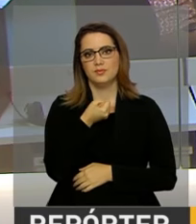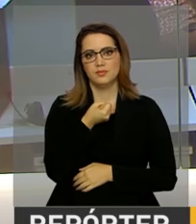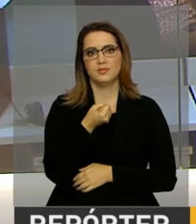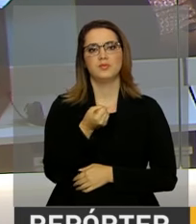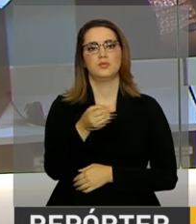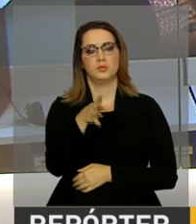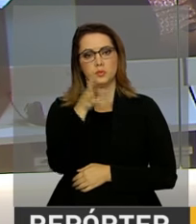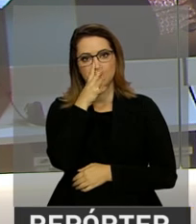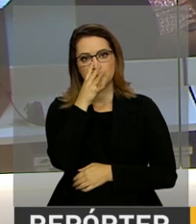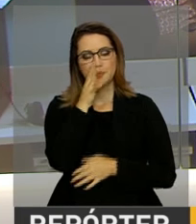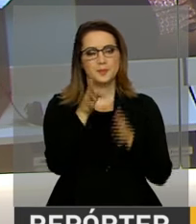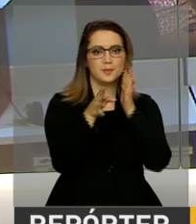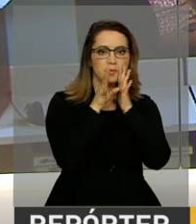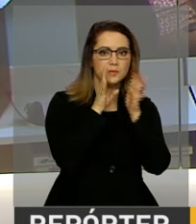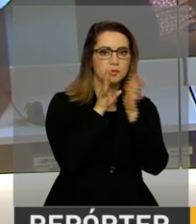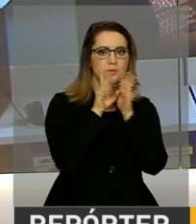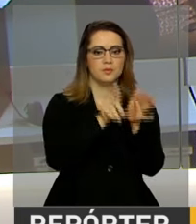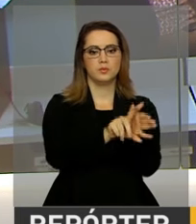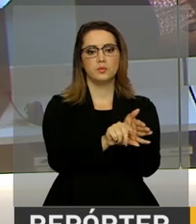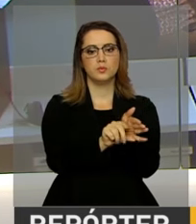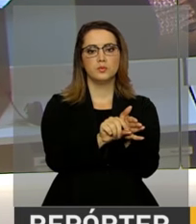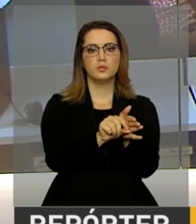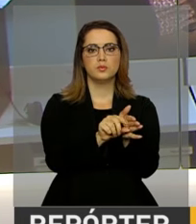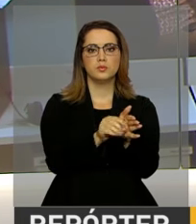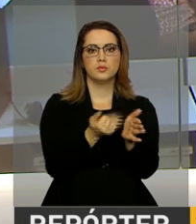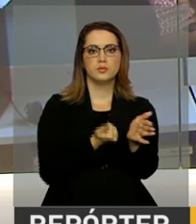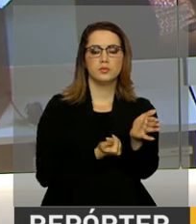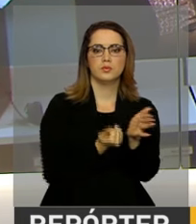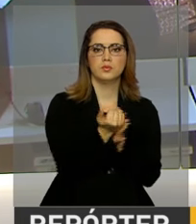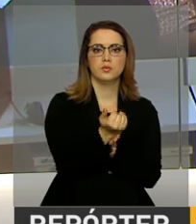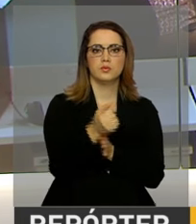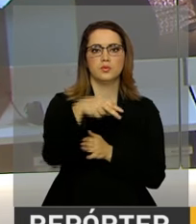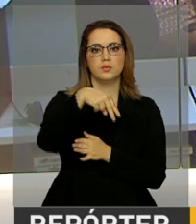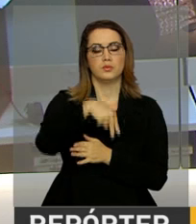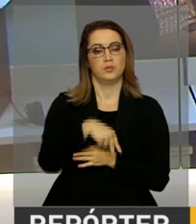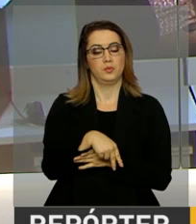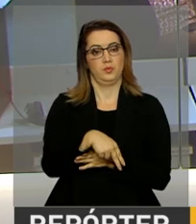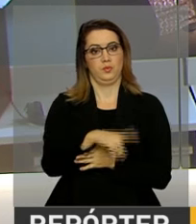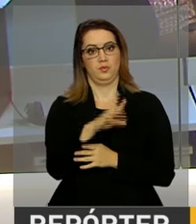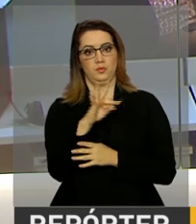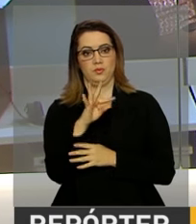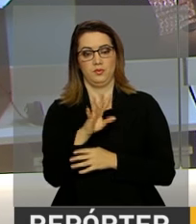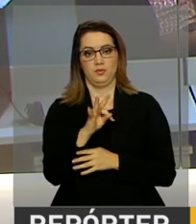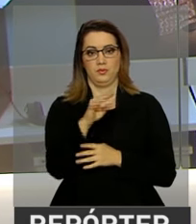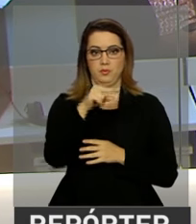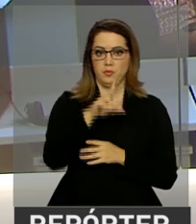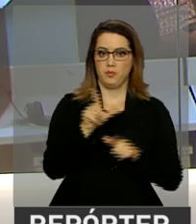Repórter NBR. Acompanhe também as novidades em nossas redes sociais. E você continue com a